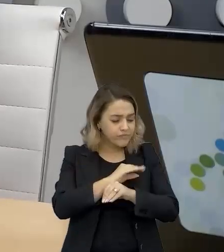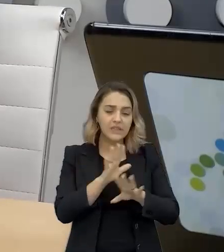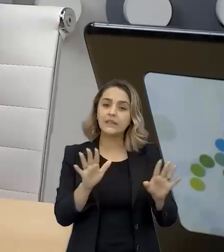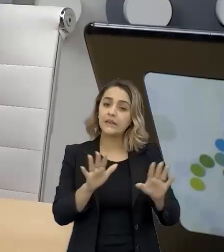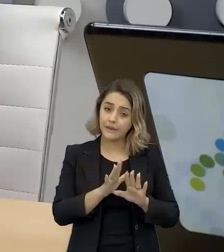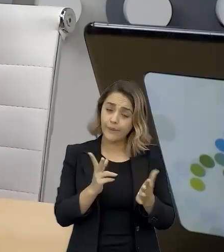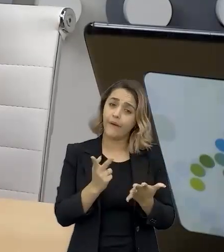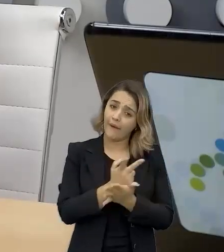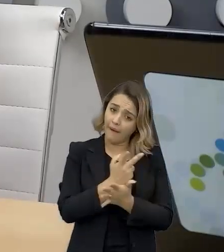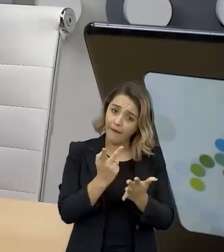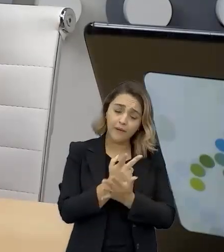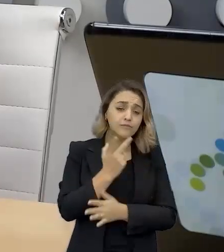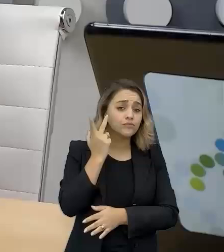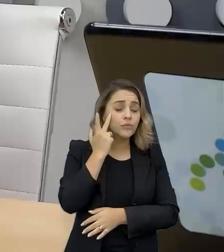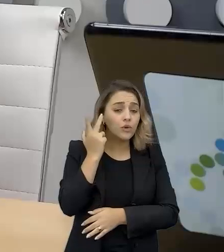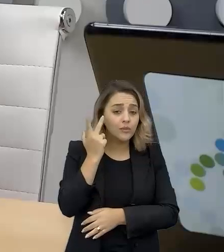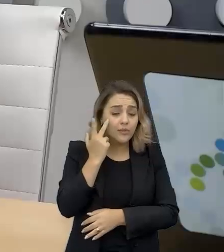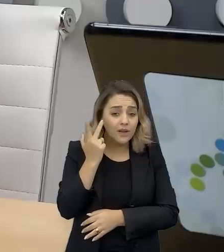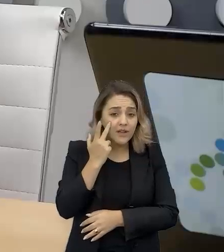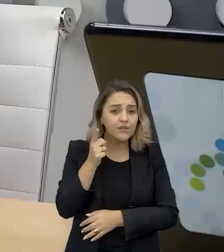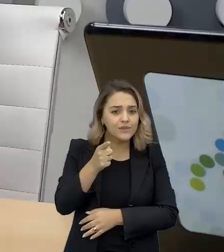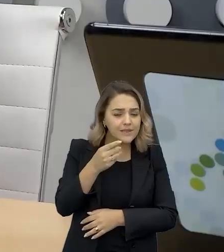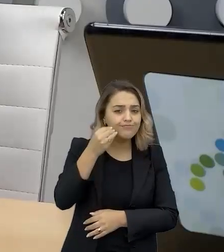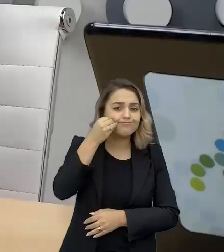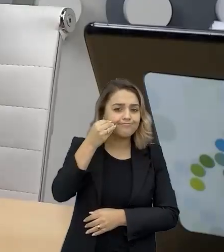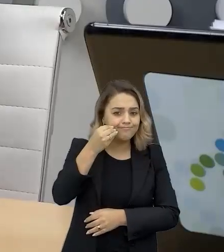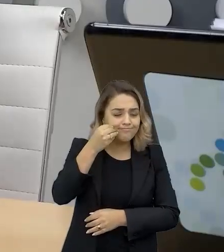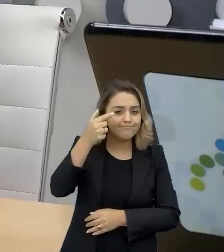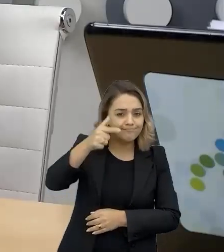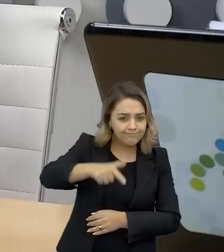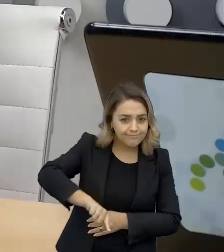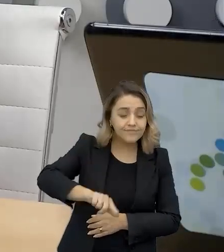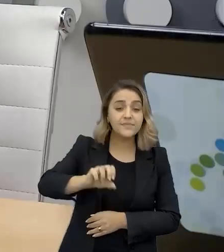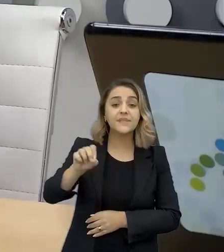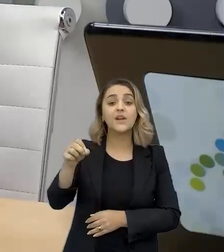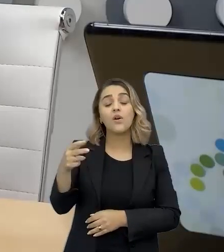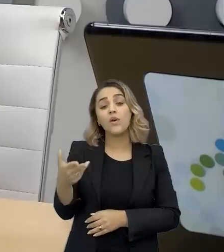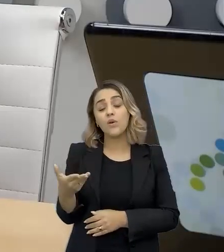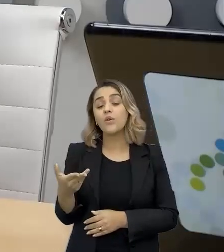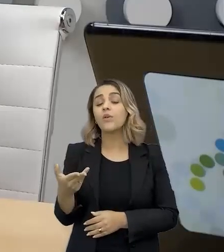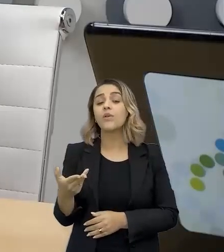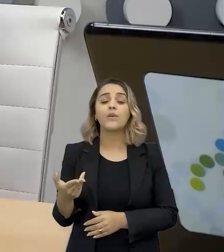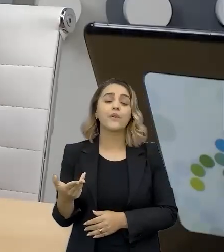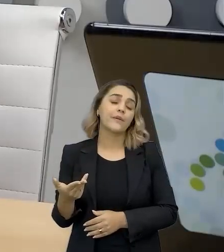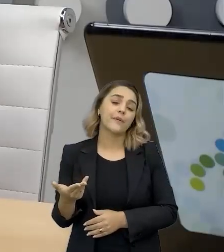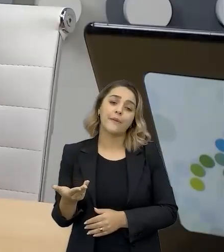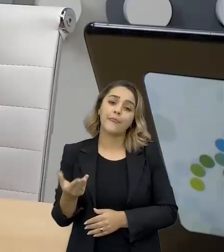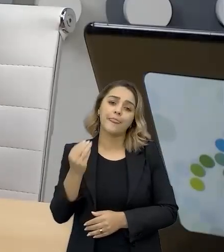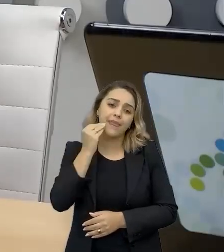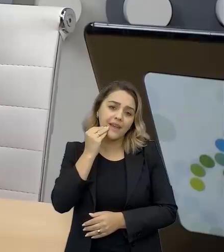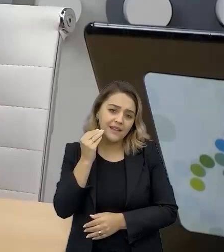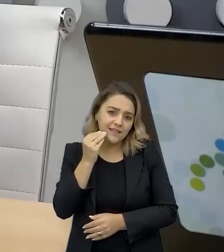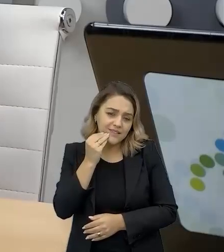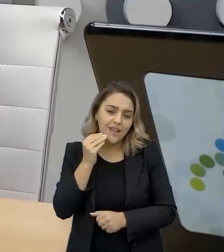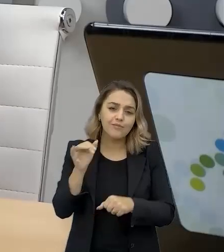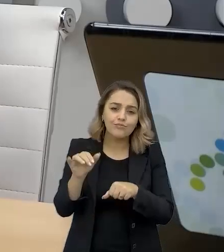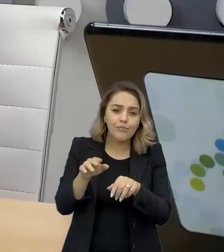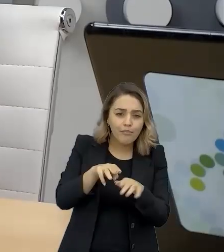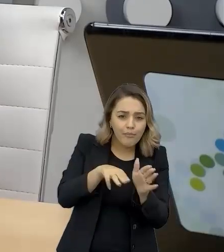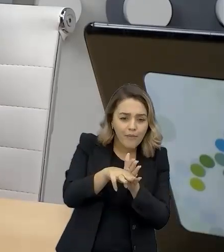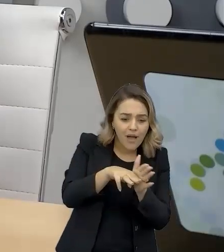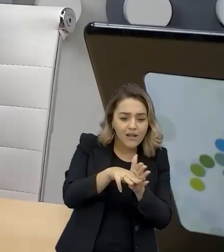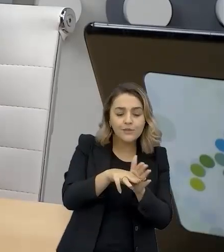fazem parte, né? Então, você vai lá, tenta novamente, ou faz uma nova, tenta uma outra